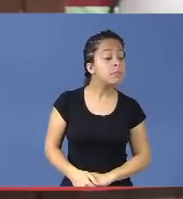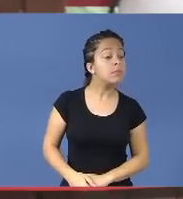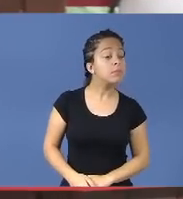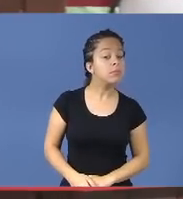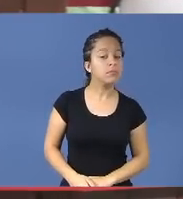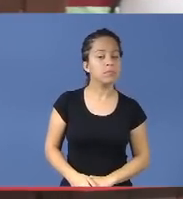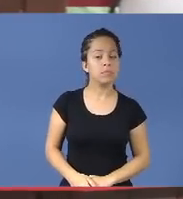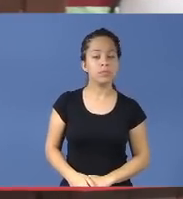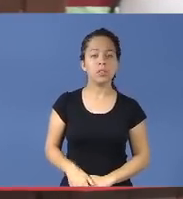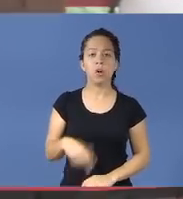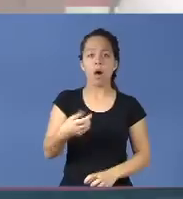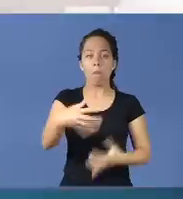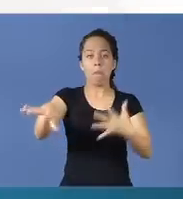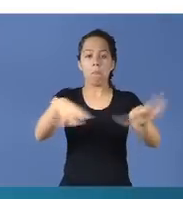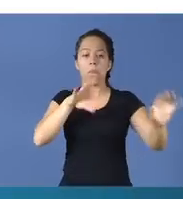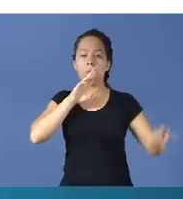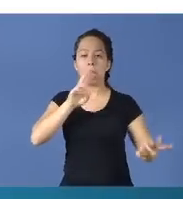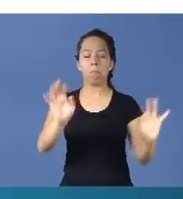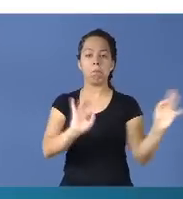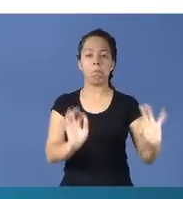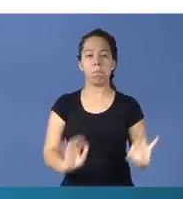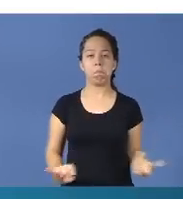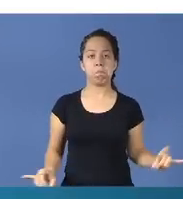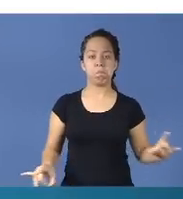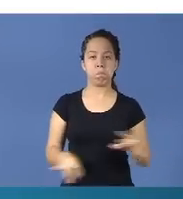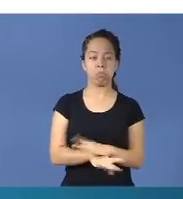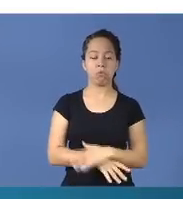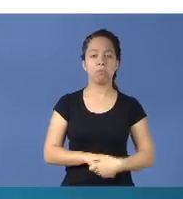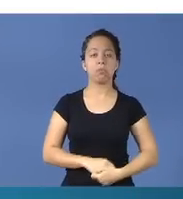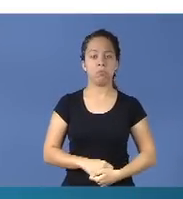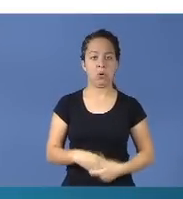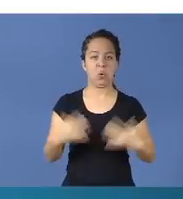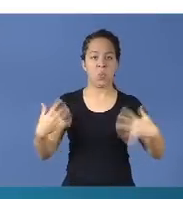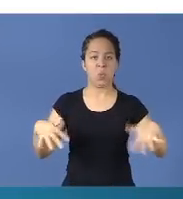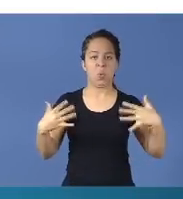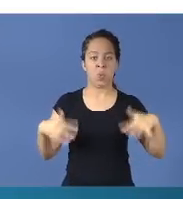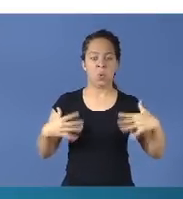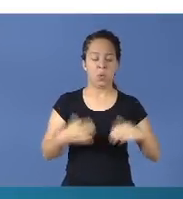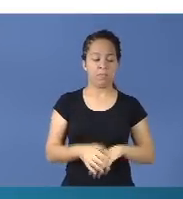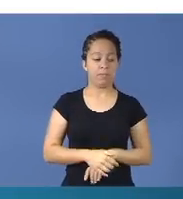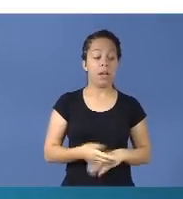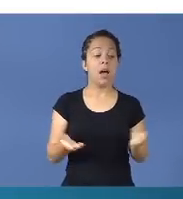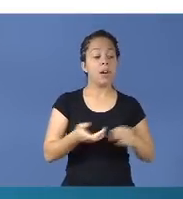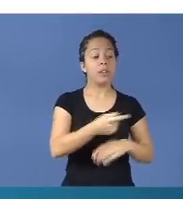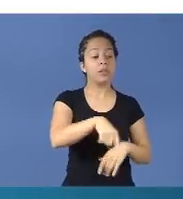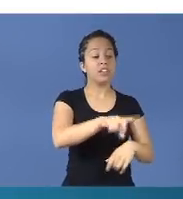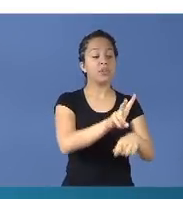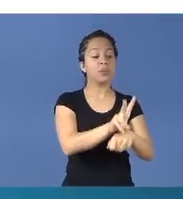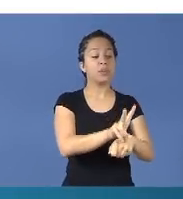nós já distribuímos, hein? Vocês ficaram preocupados com o lado de cá, com a vida dos outros, agora é coisa de vocês.